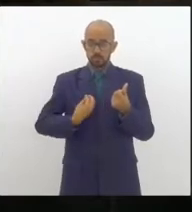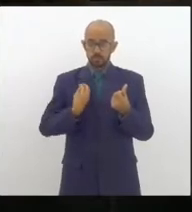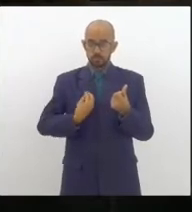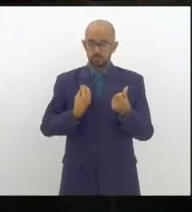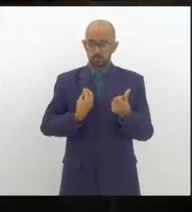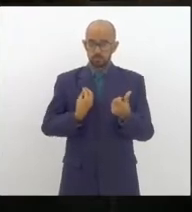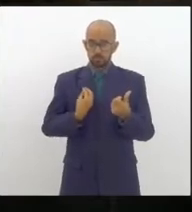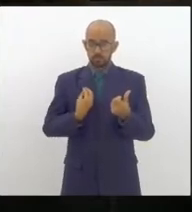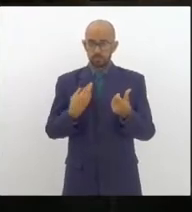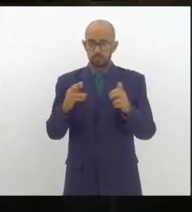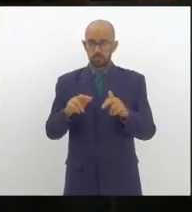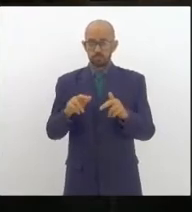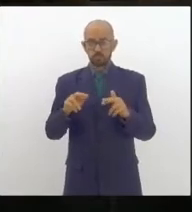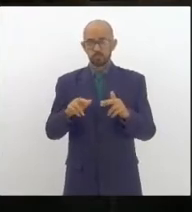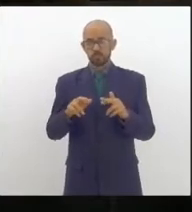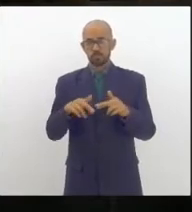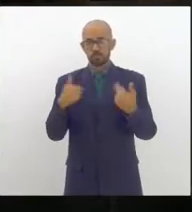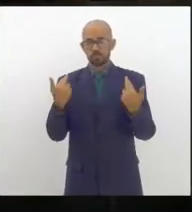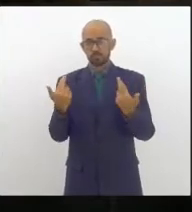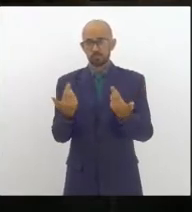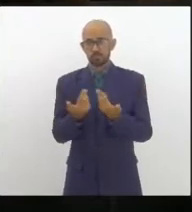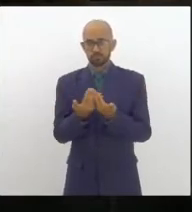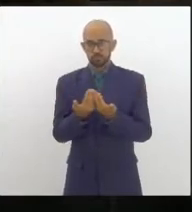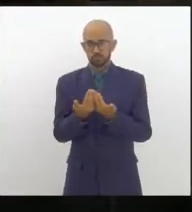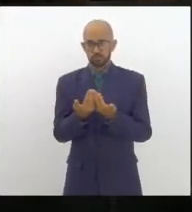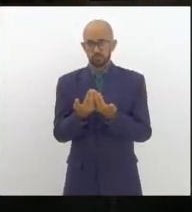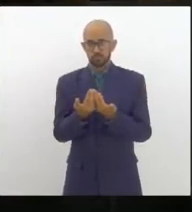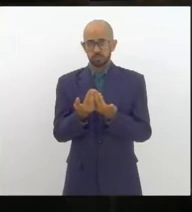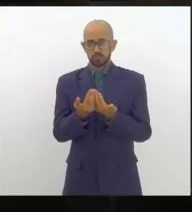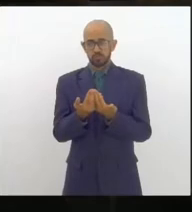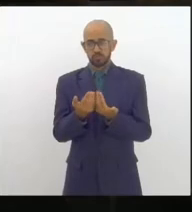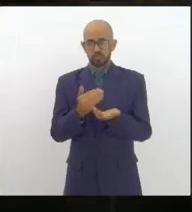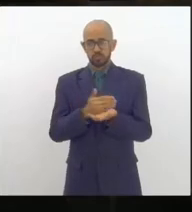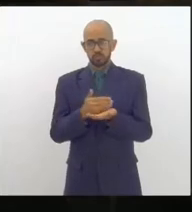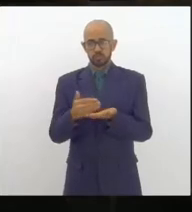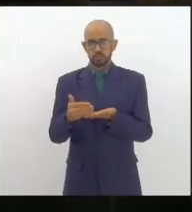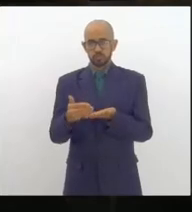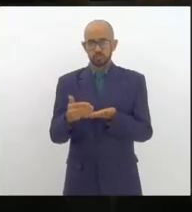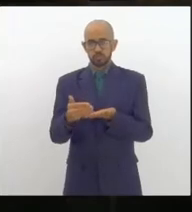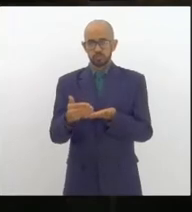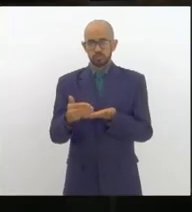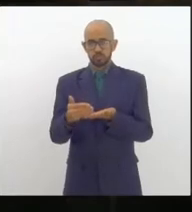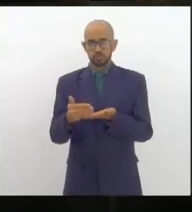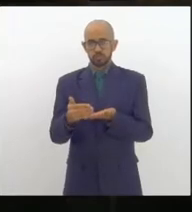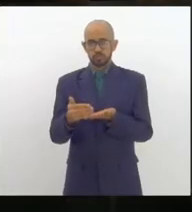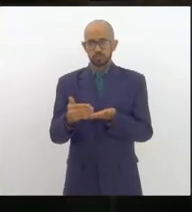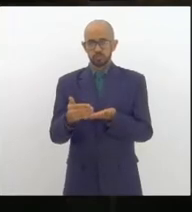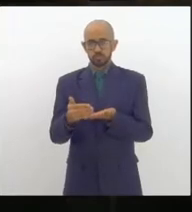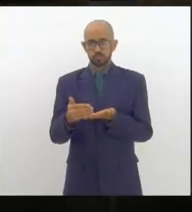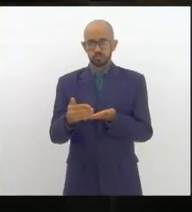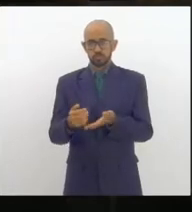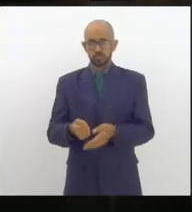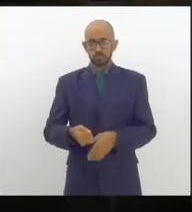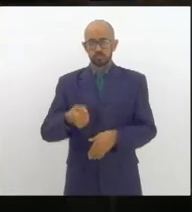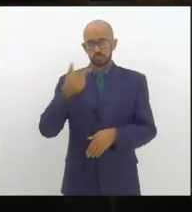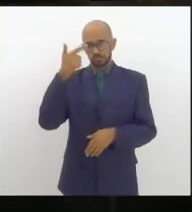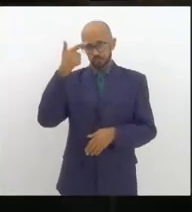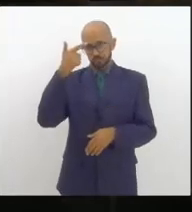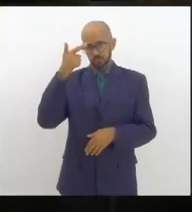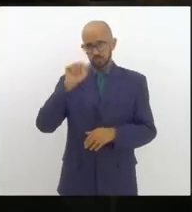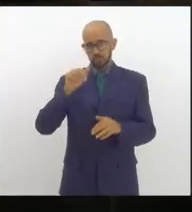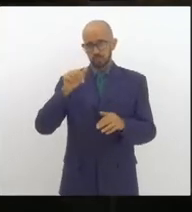numa reunião bota dizer que teve início às doze horas e se encerrou